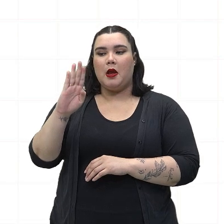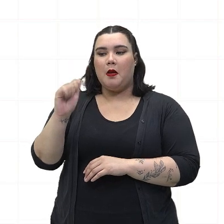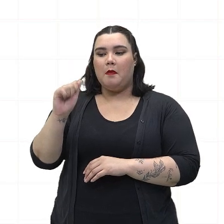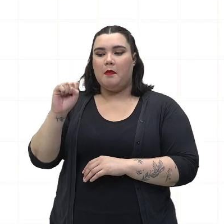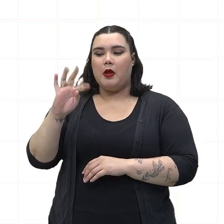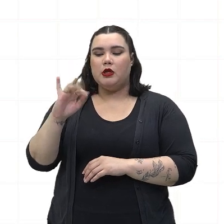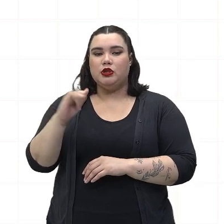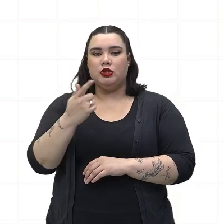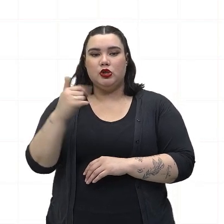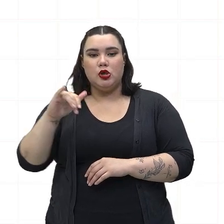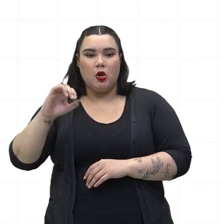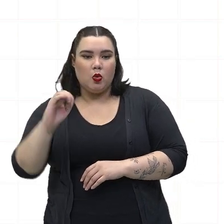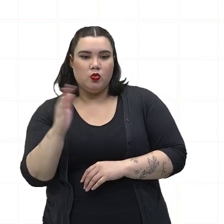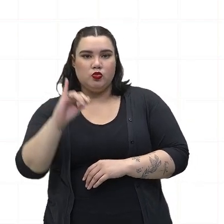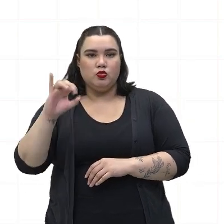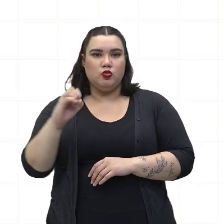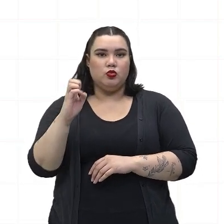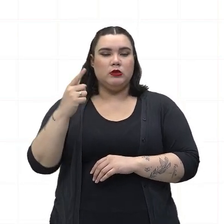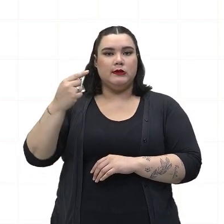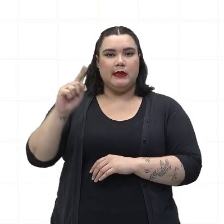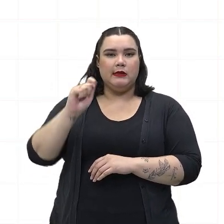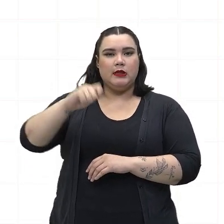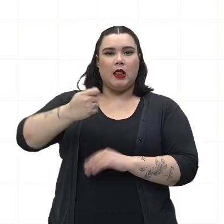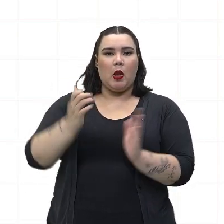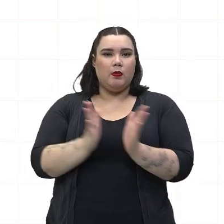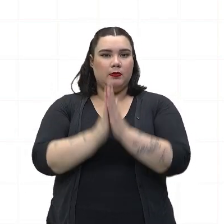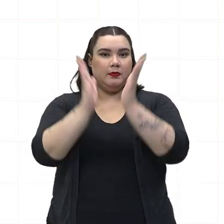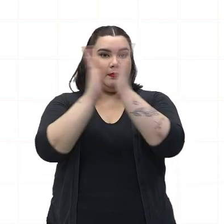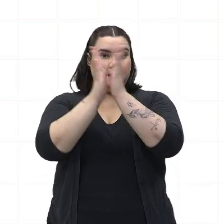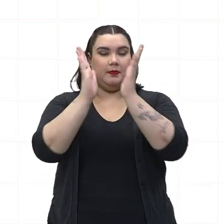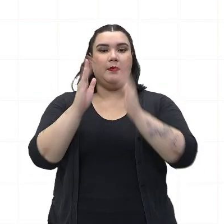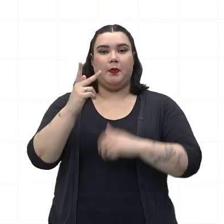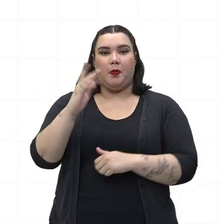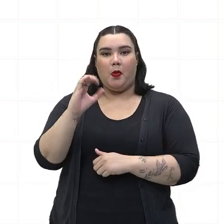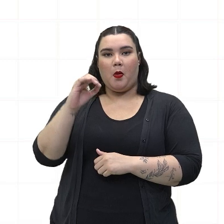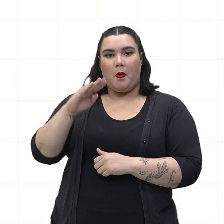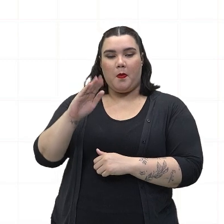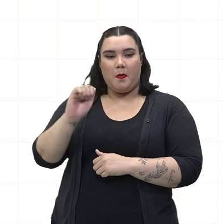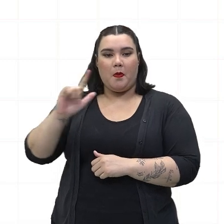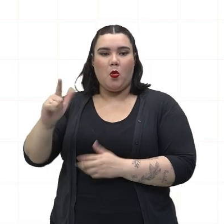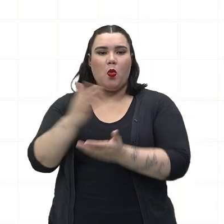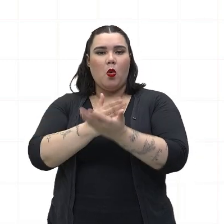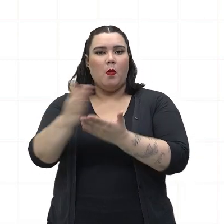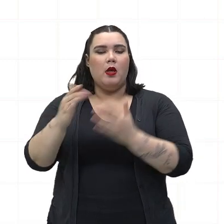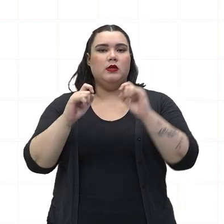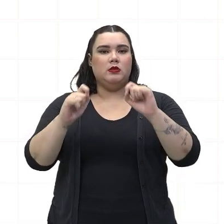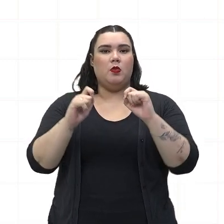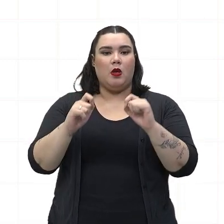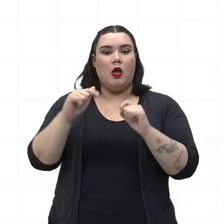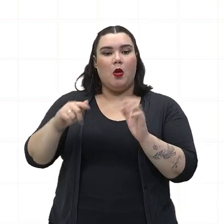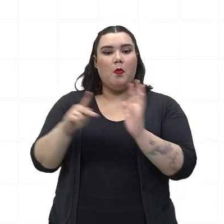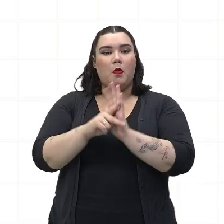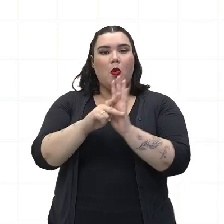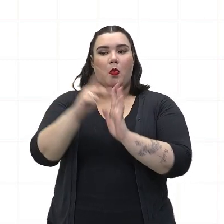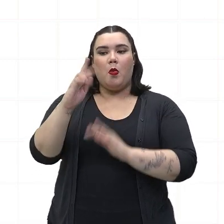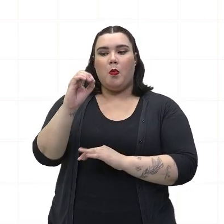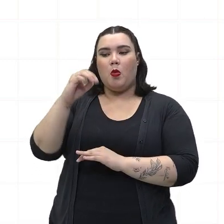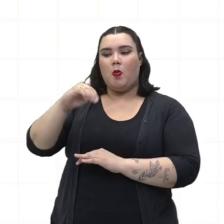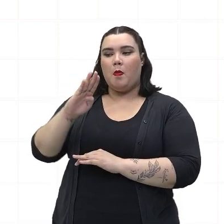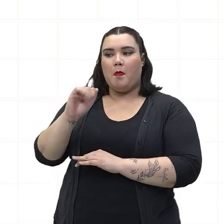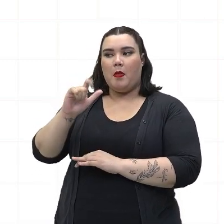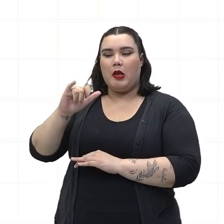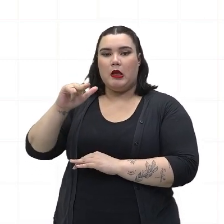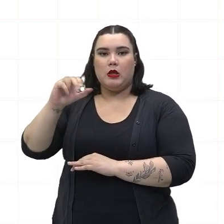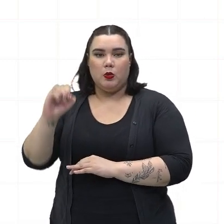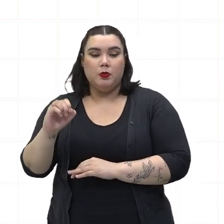José de Carvalho e Melo, que vai estabelecer o chamado Diretório Pombalino, instituído em 1755. Então,